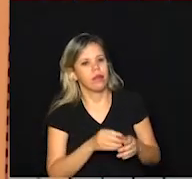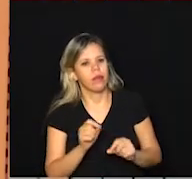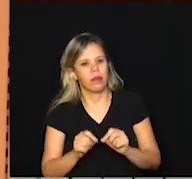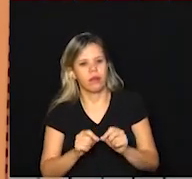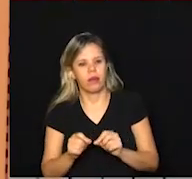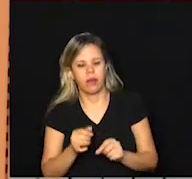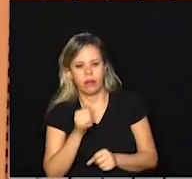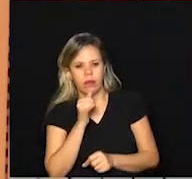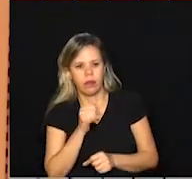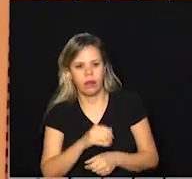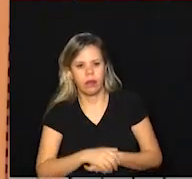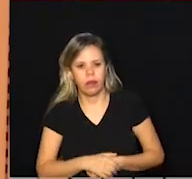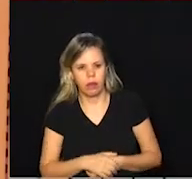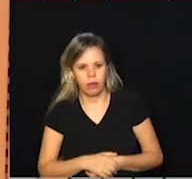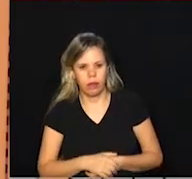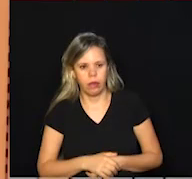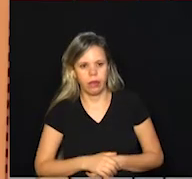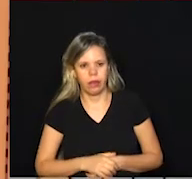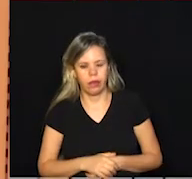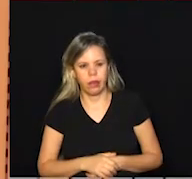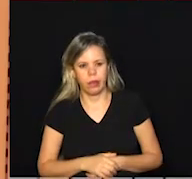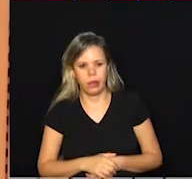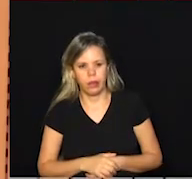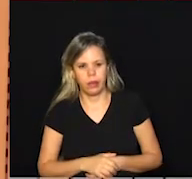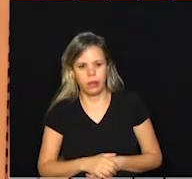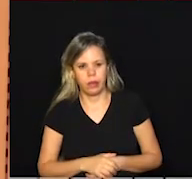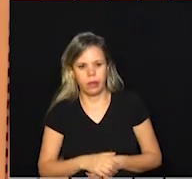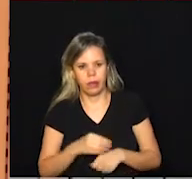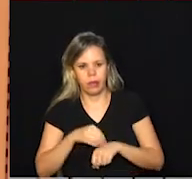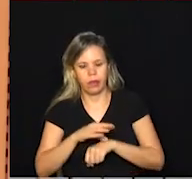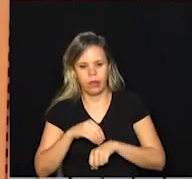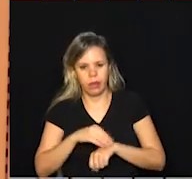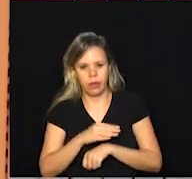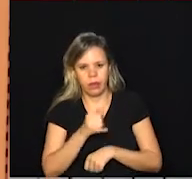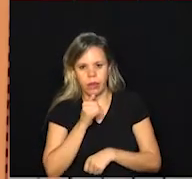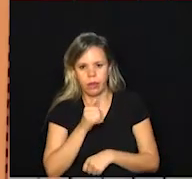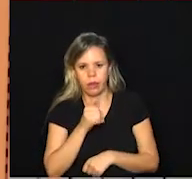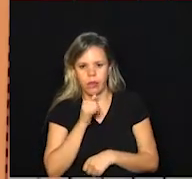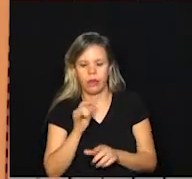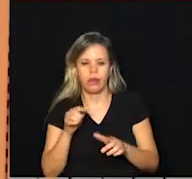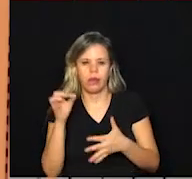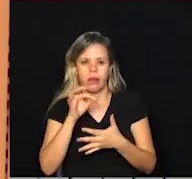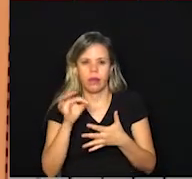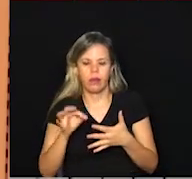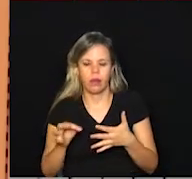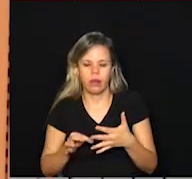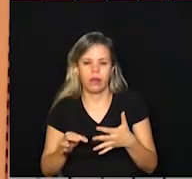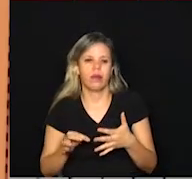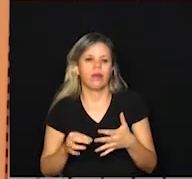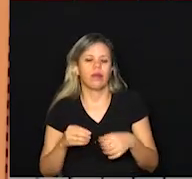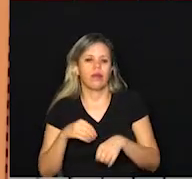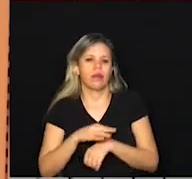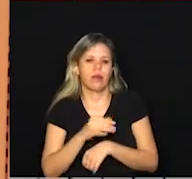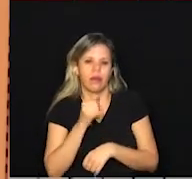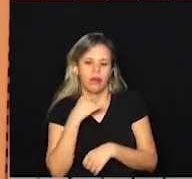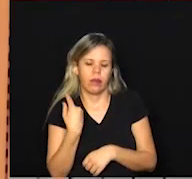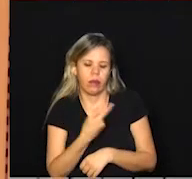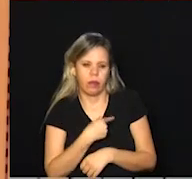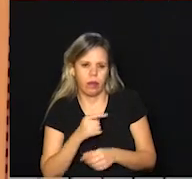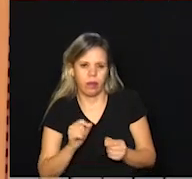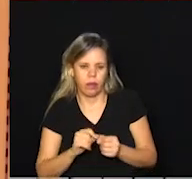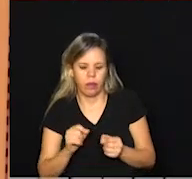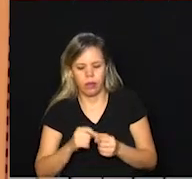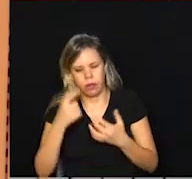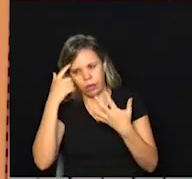seguinte eu vou passar aqui por um conjunto de encaminhamentos Que Nós